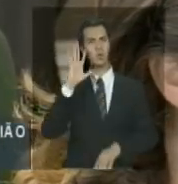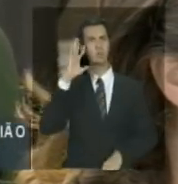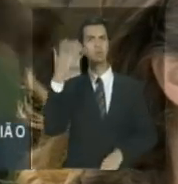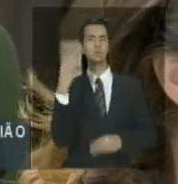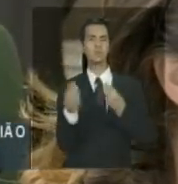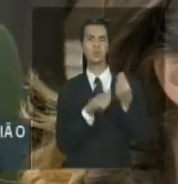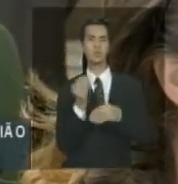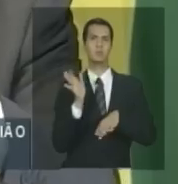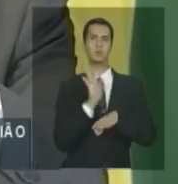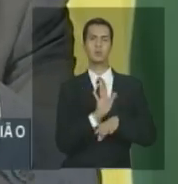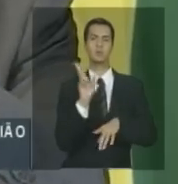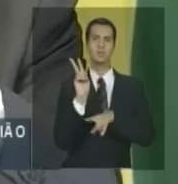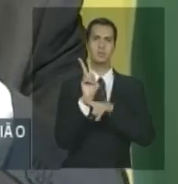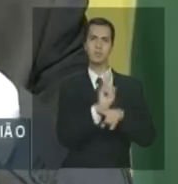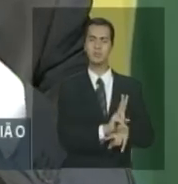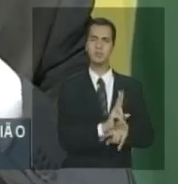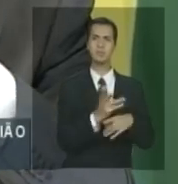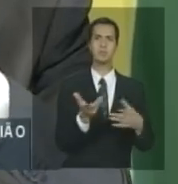estudo.